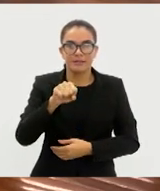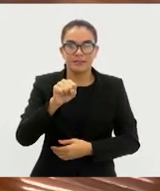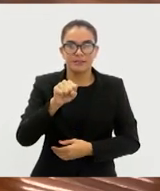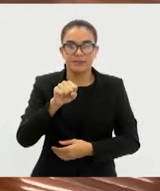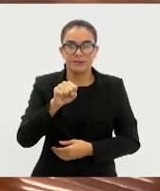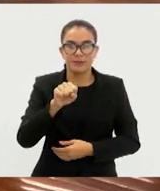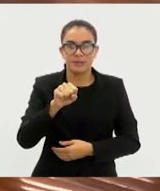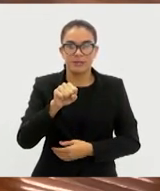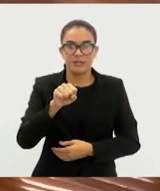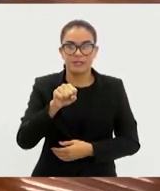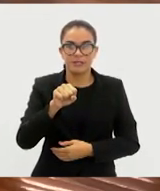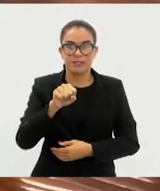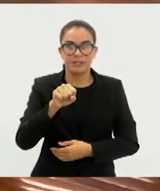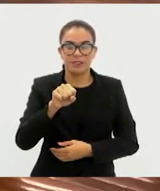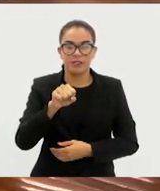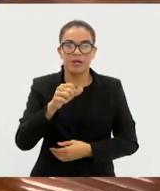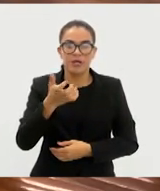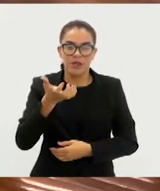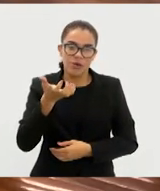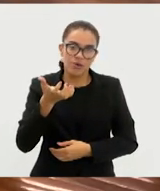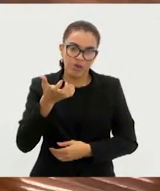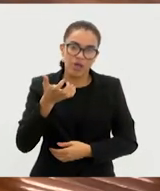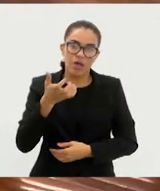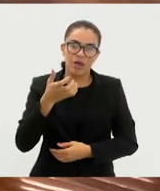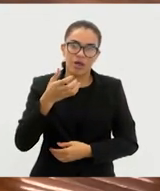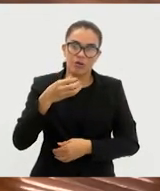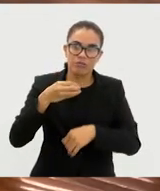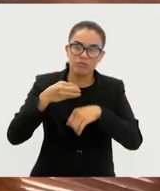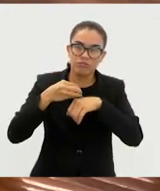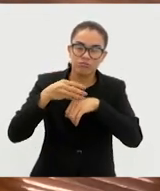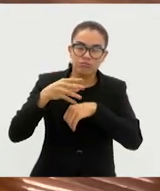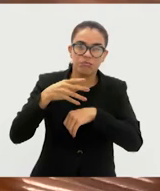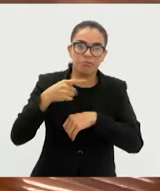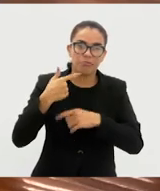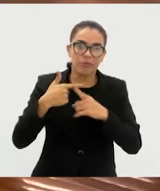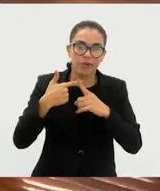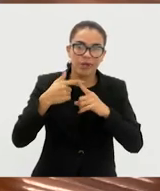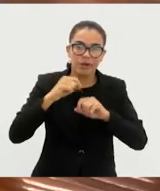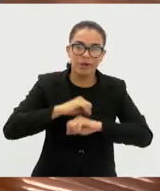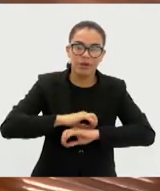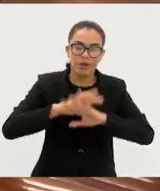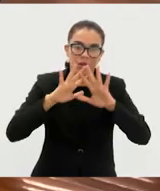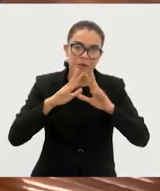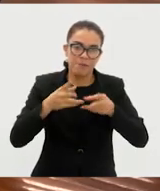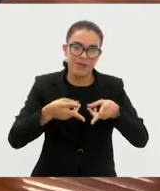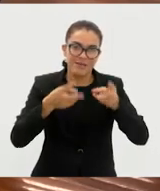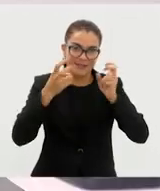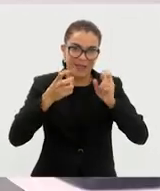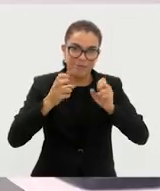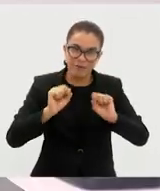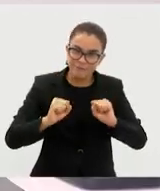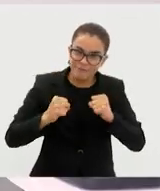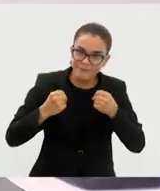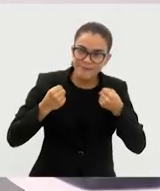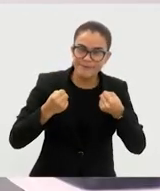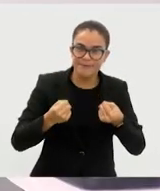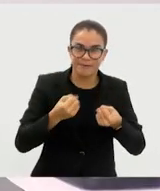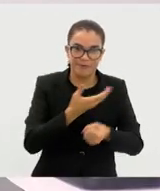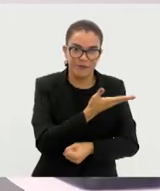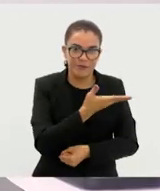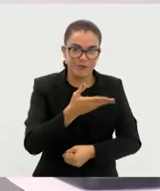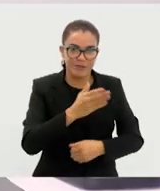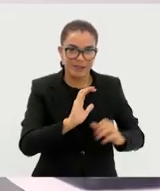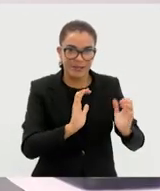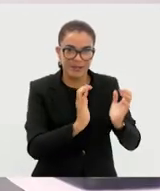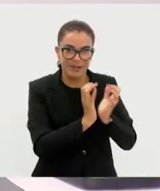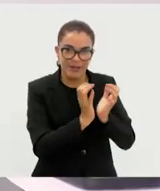queria fazer esse registro, né, que a gente vê claramente um esforço enorme de vocês da Fazenda,